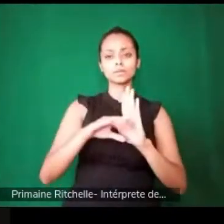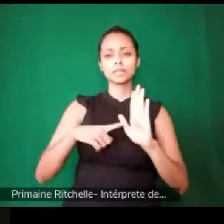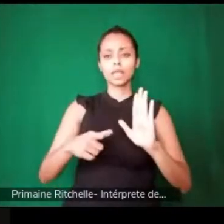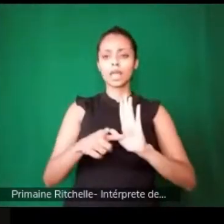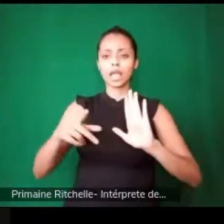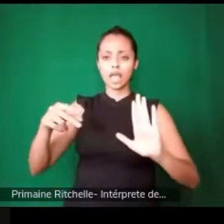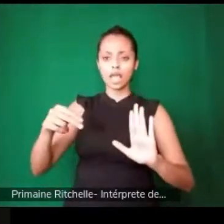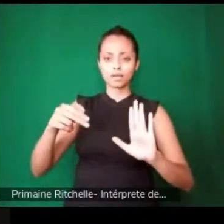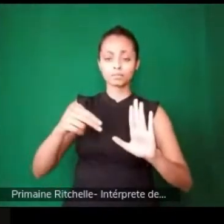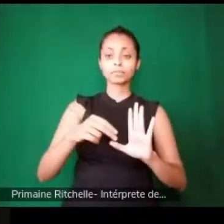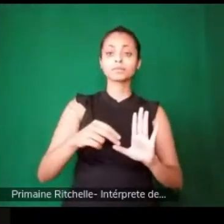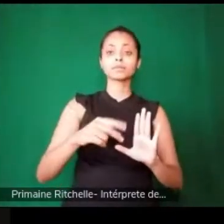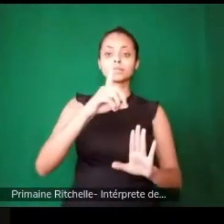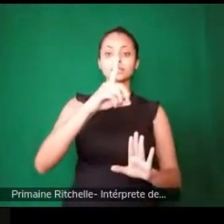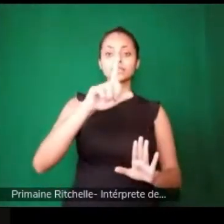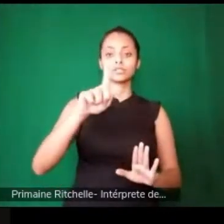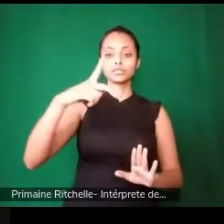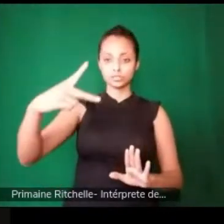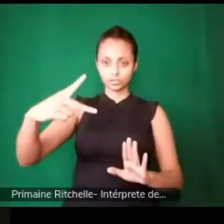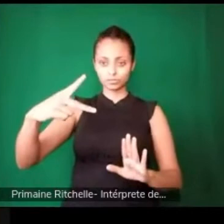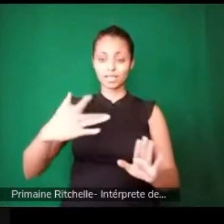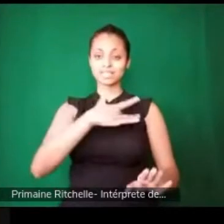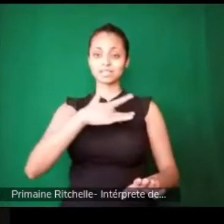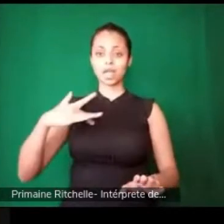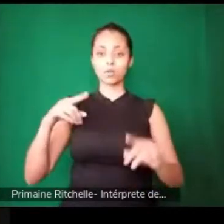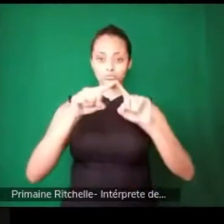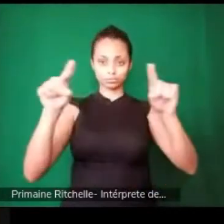dentro da saúde do servidor.